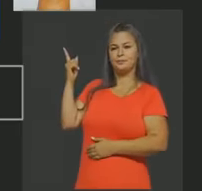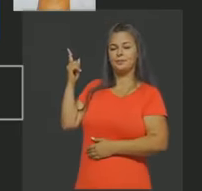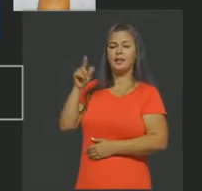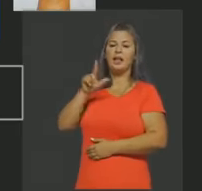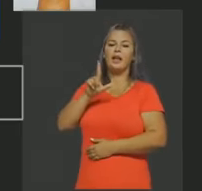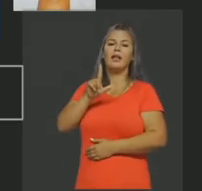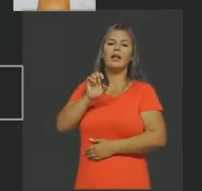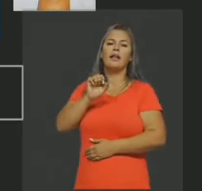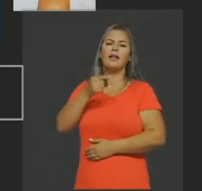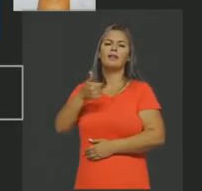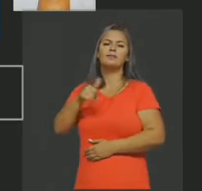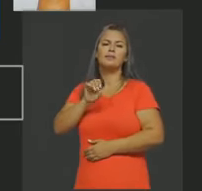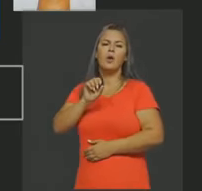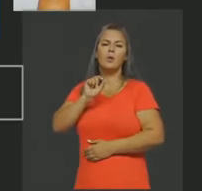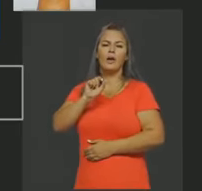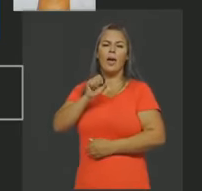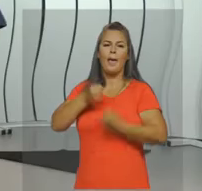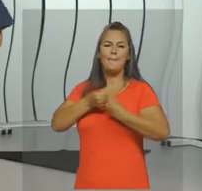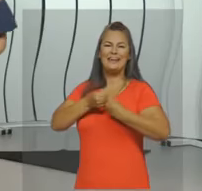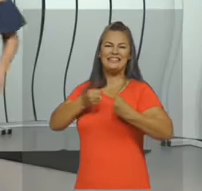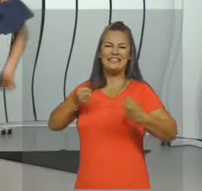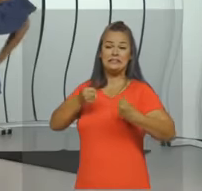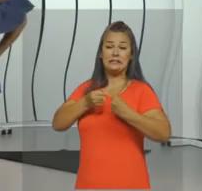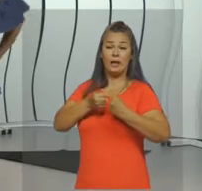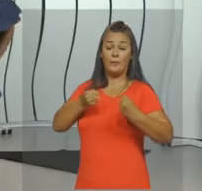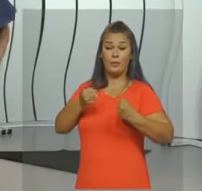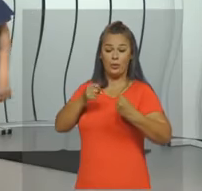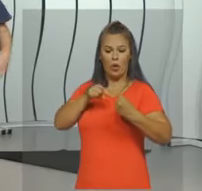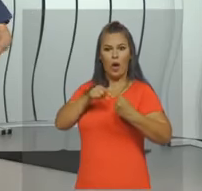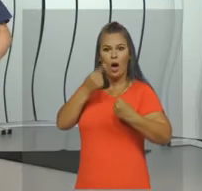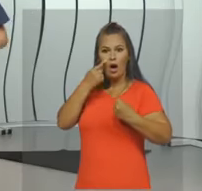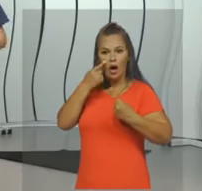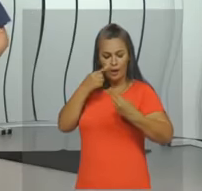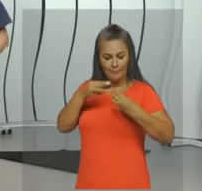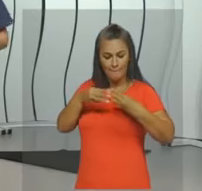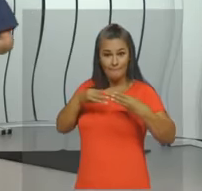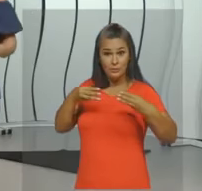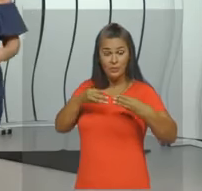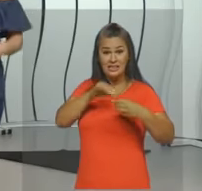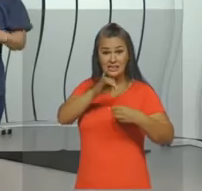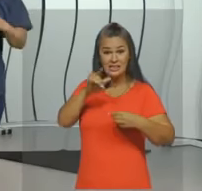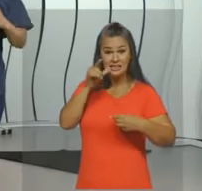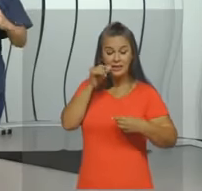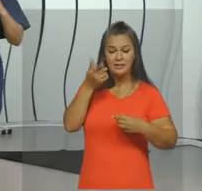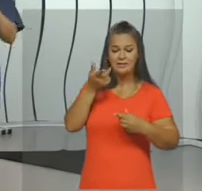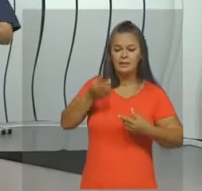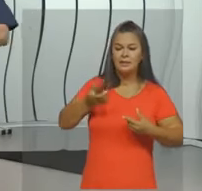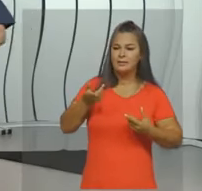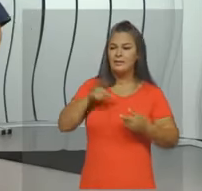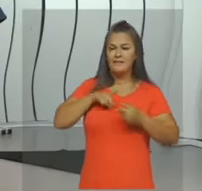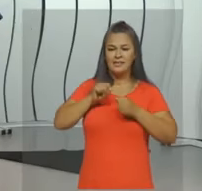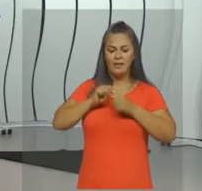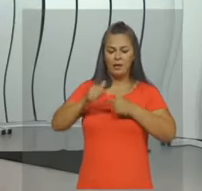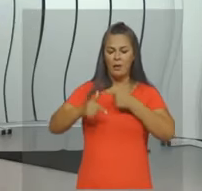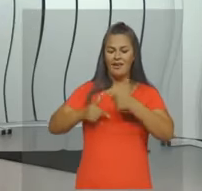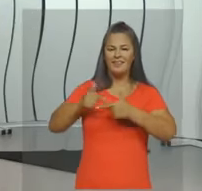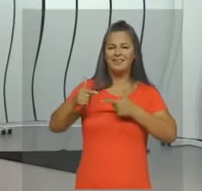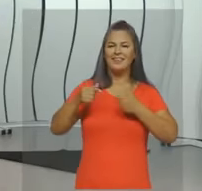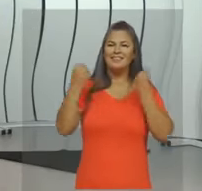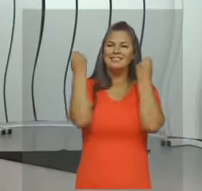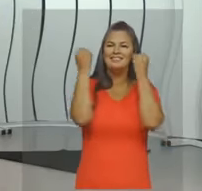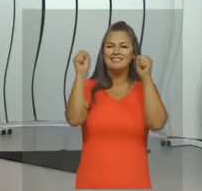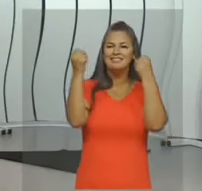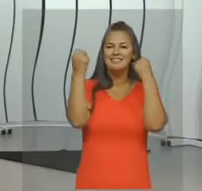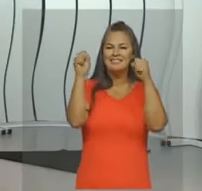contusão, estiramento. Estiramento quando você faz o exercício errado, você pega lá um peso errado, muitas vezes em casa fazendo exercício, né,